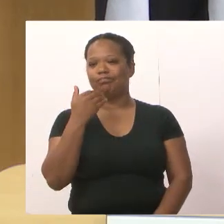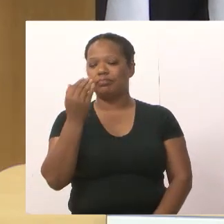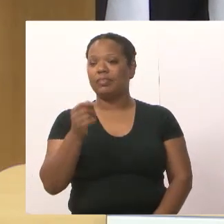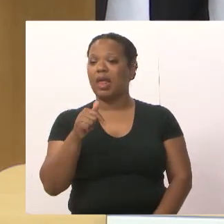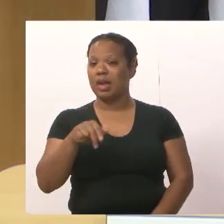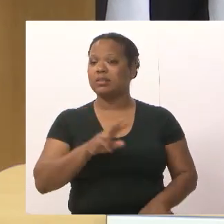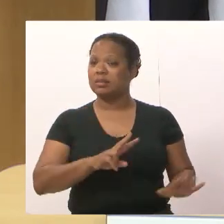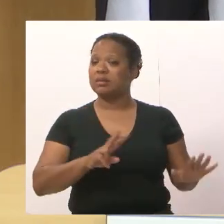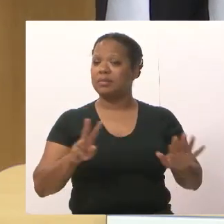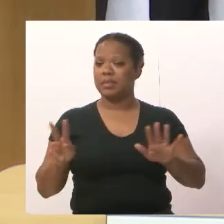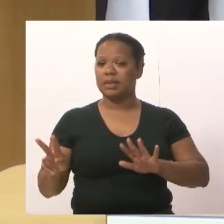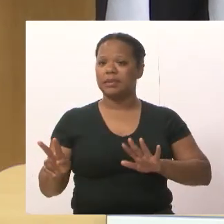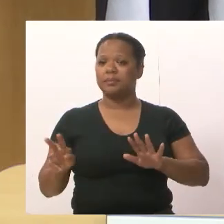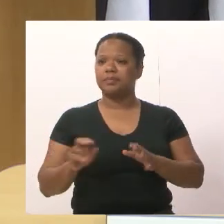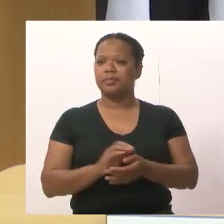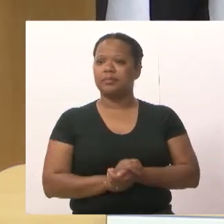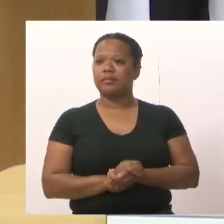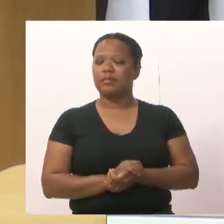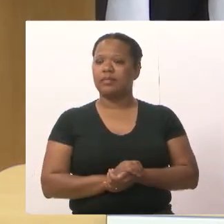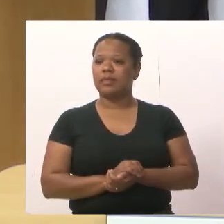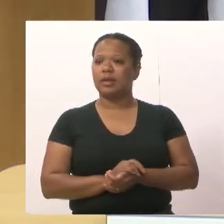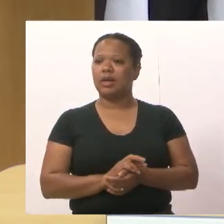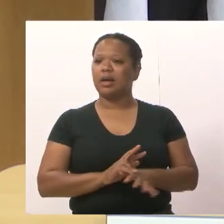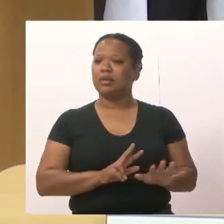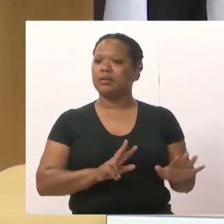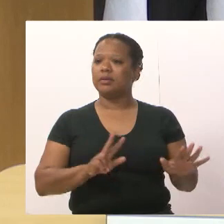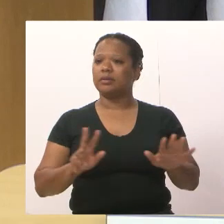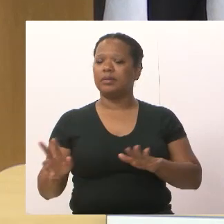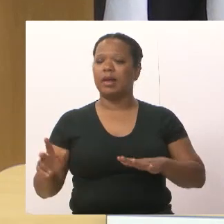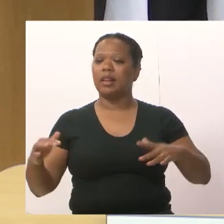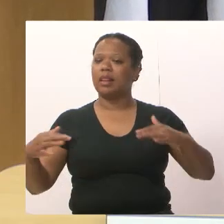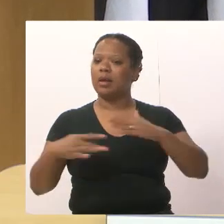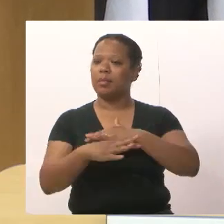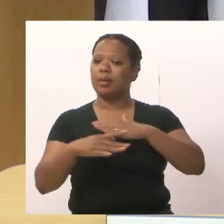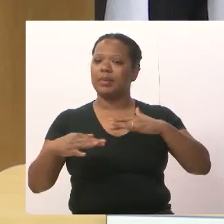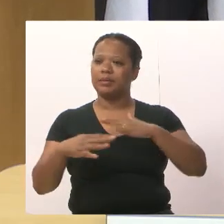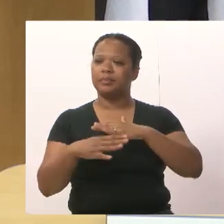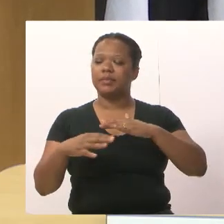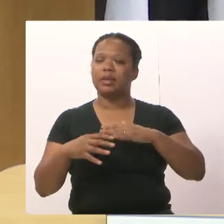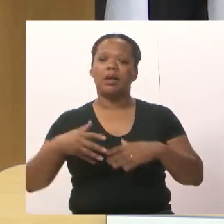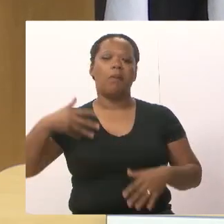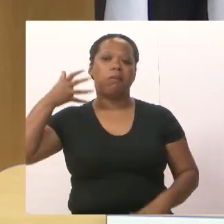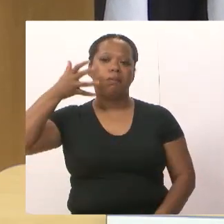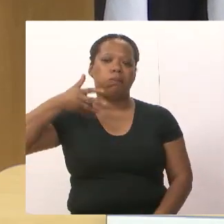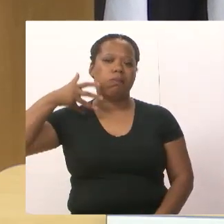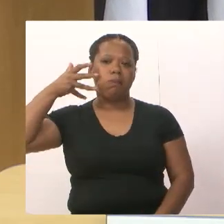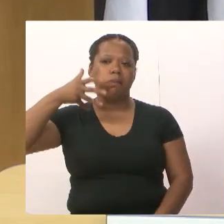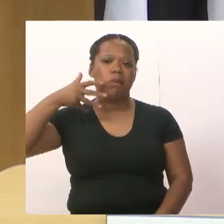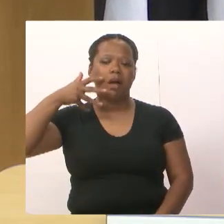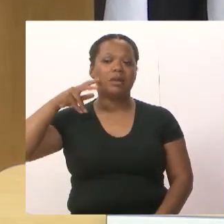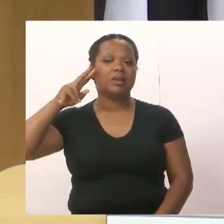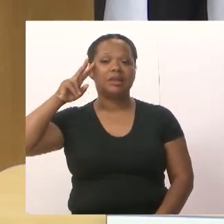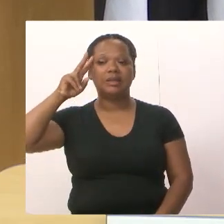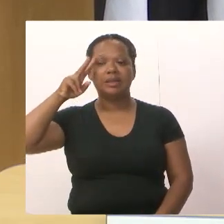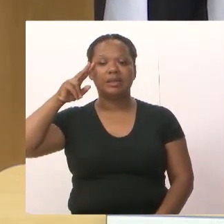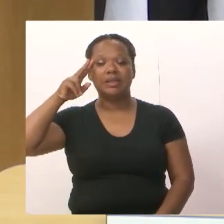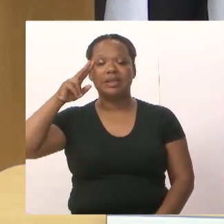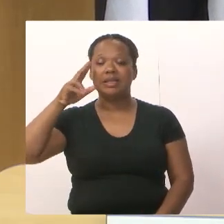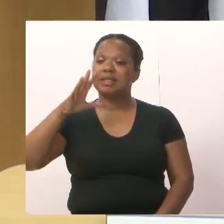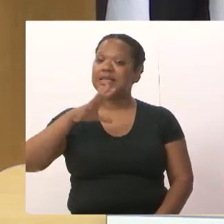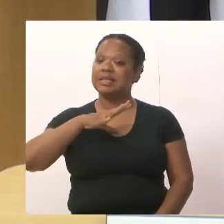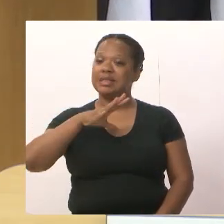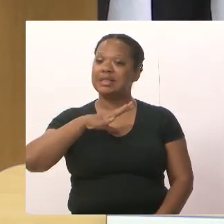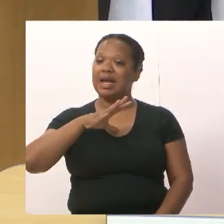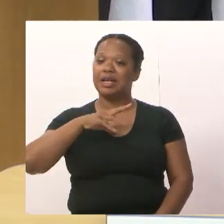Esta semana, nós estamos na Semana da Mobilidade Urbana. Teve uma palestra que estava refletindo cidade